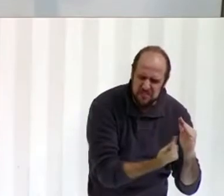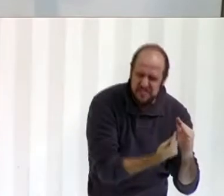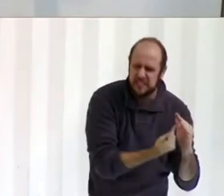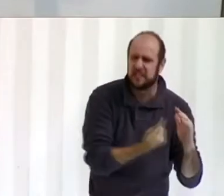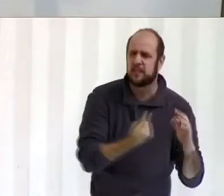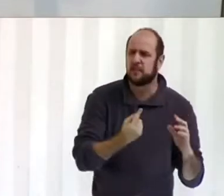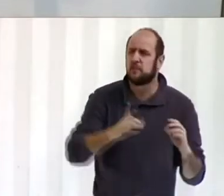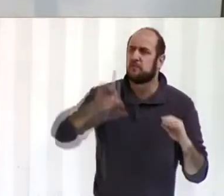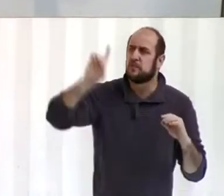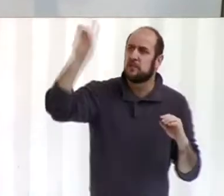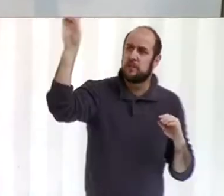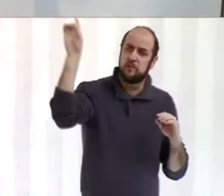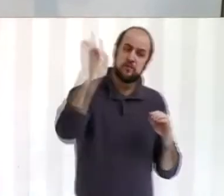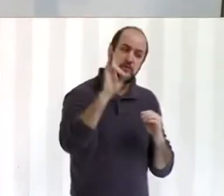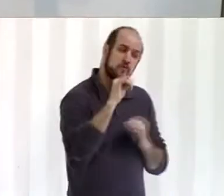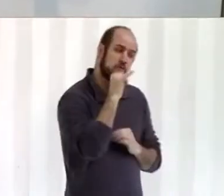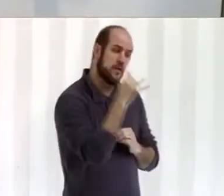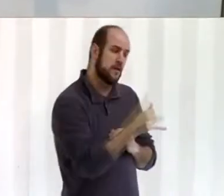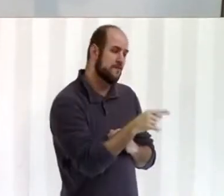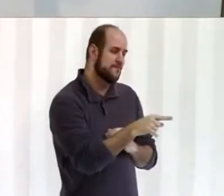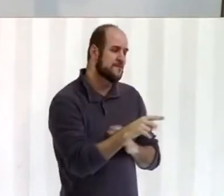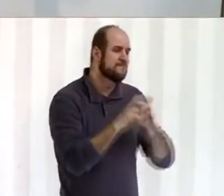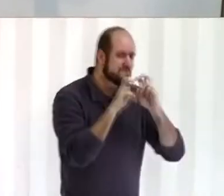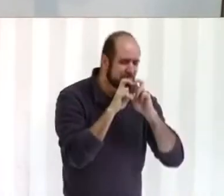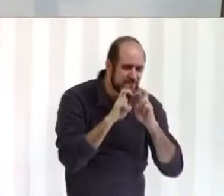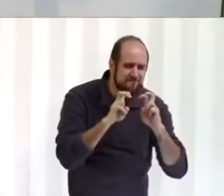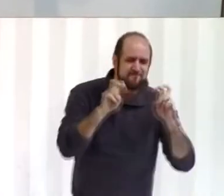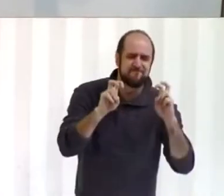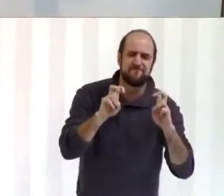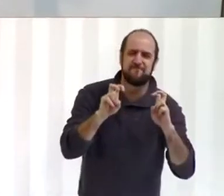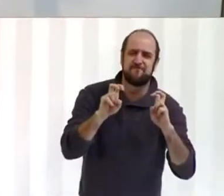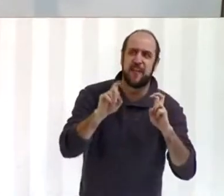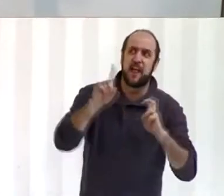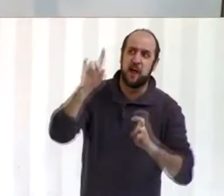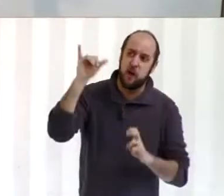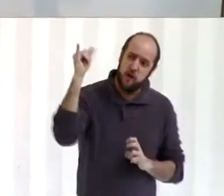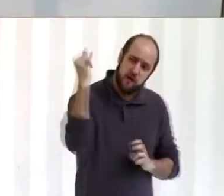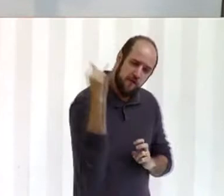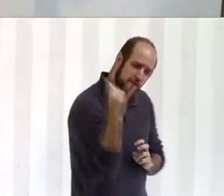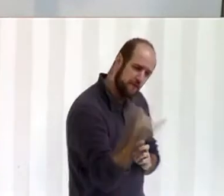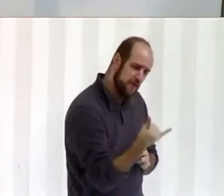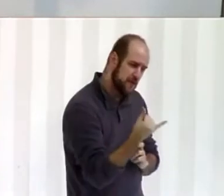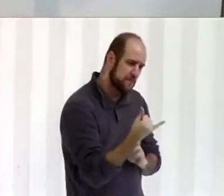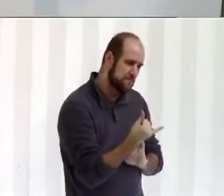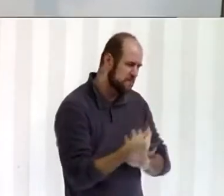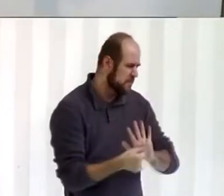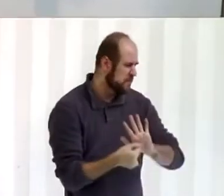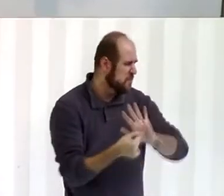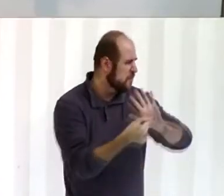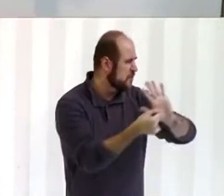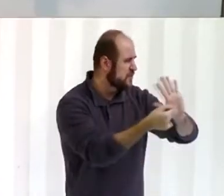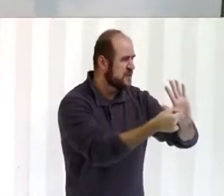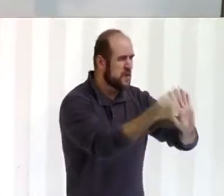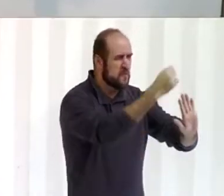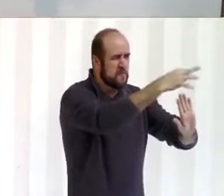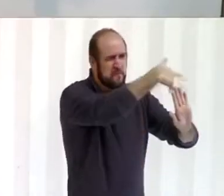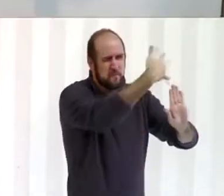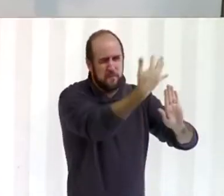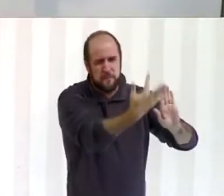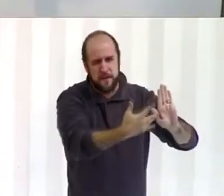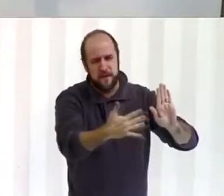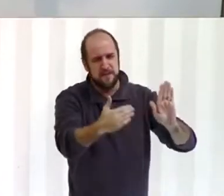e eu vou te responder. E eu vou te mostrar coisas grandes e